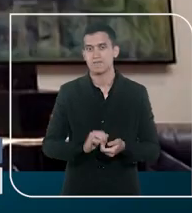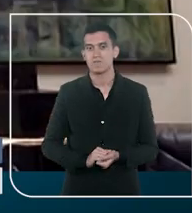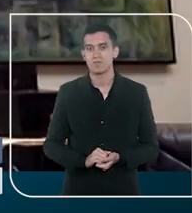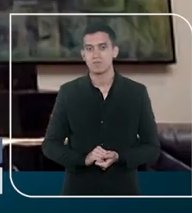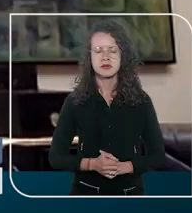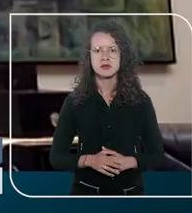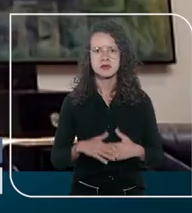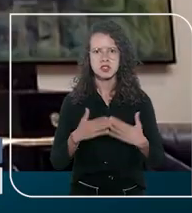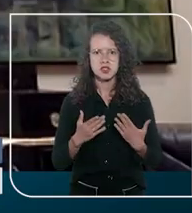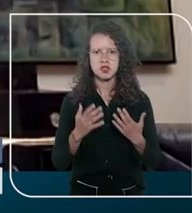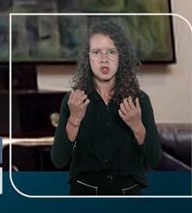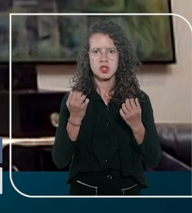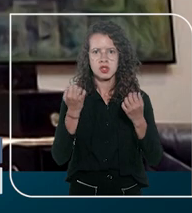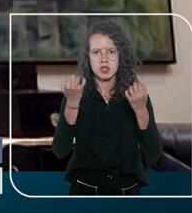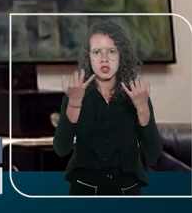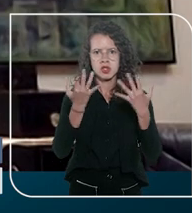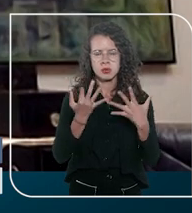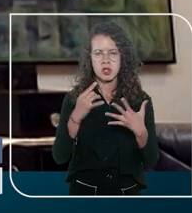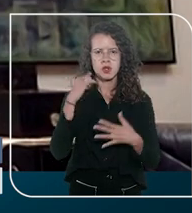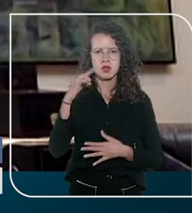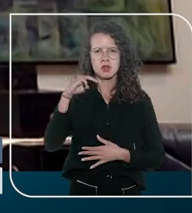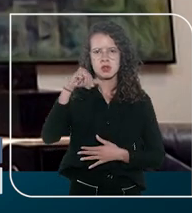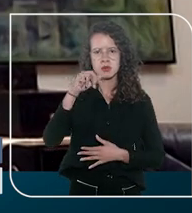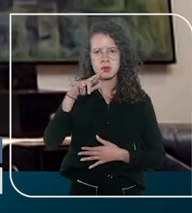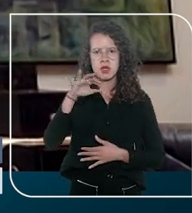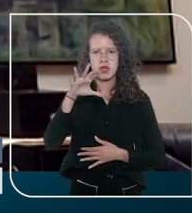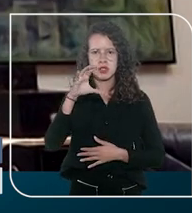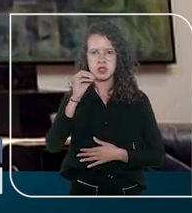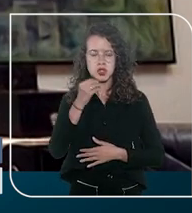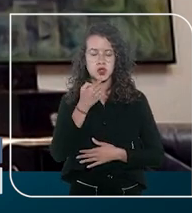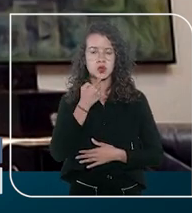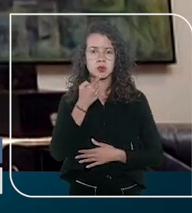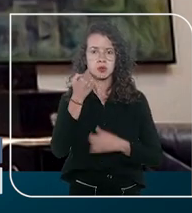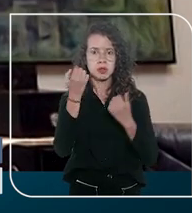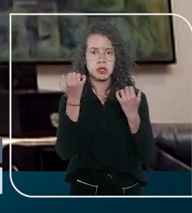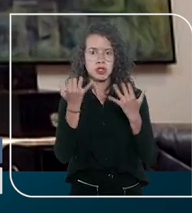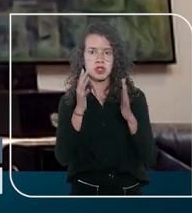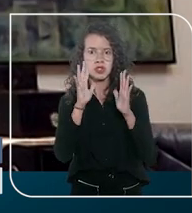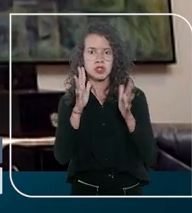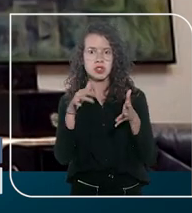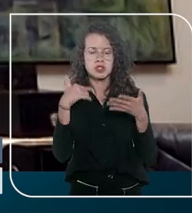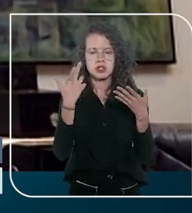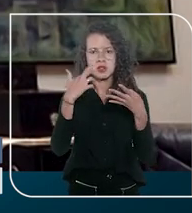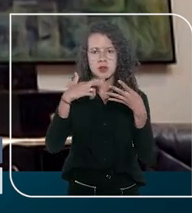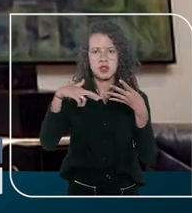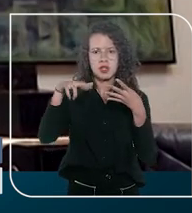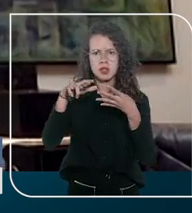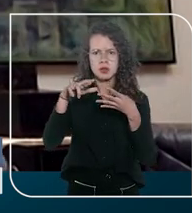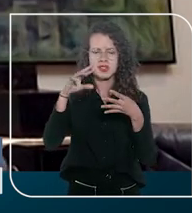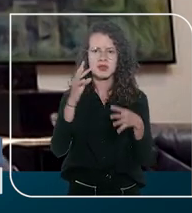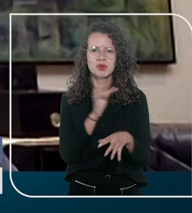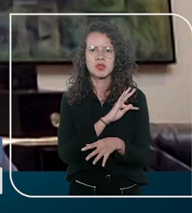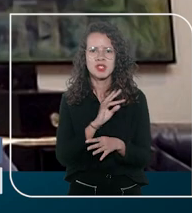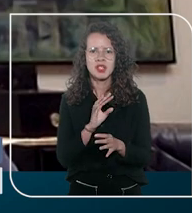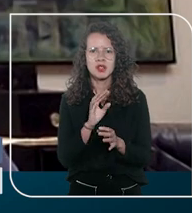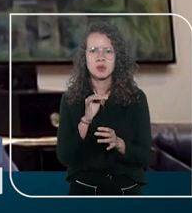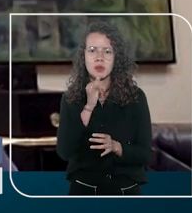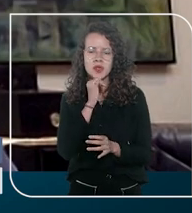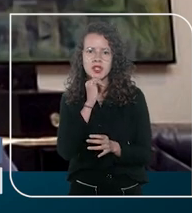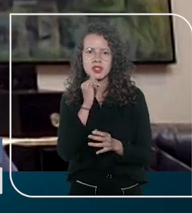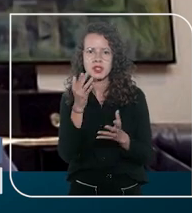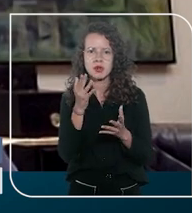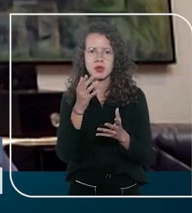Como bem já demonstrou o Dr. Maurício Cunha, realmente este é um recurso muito técnico, que